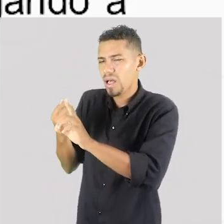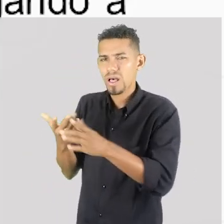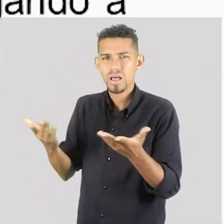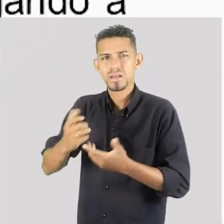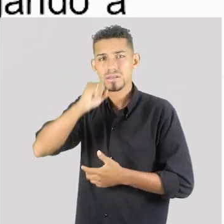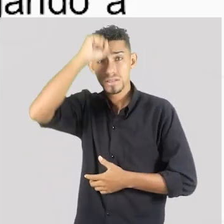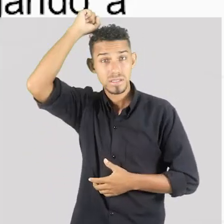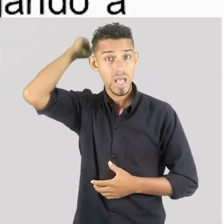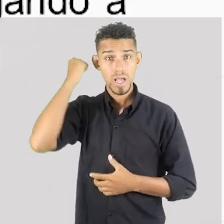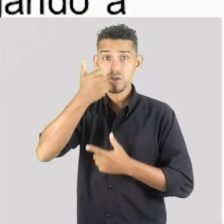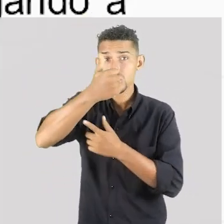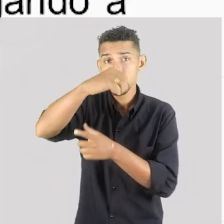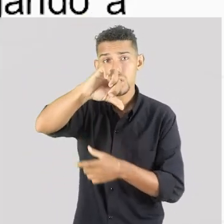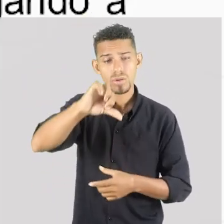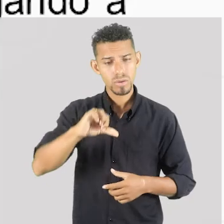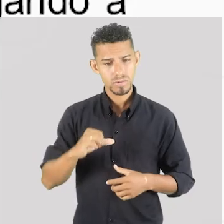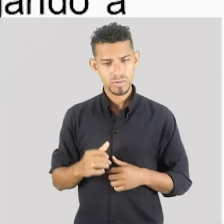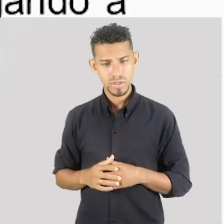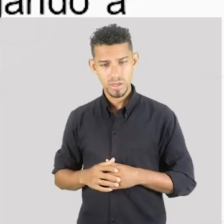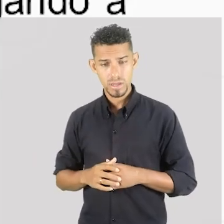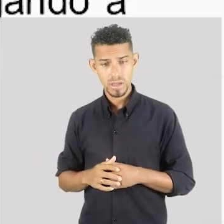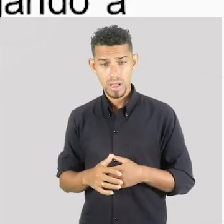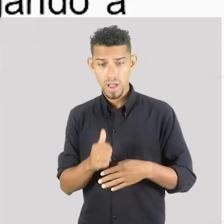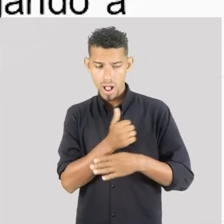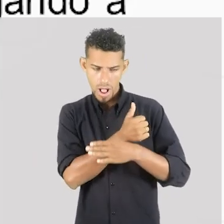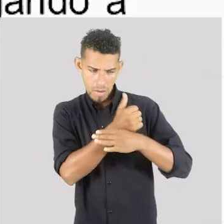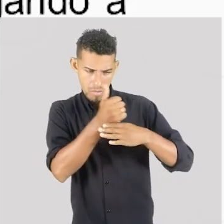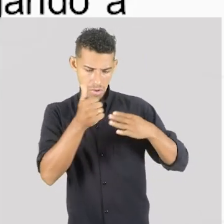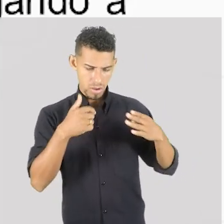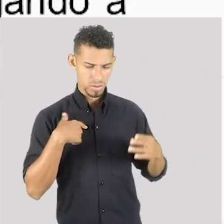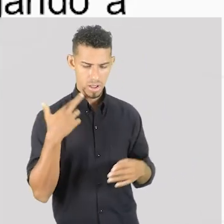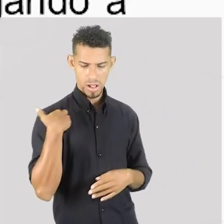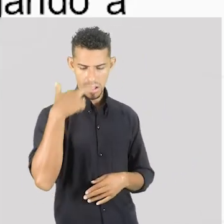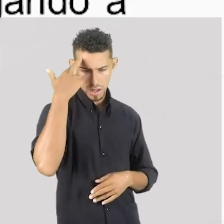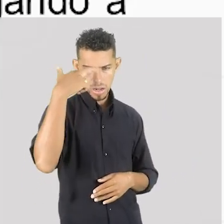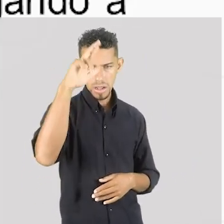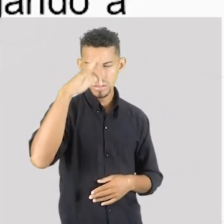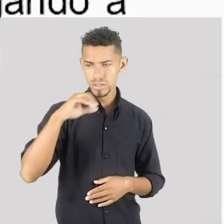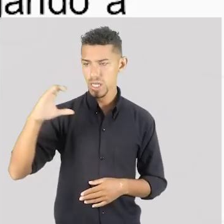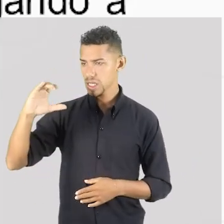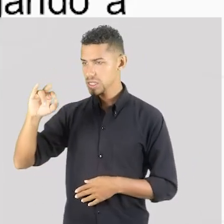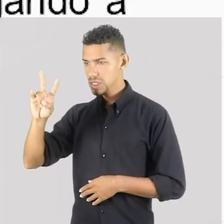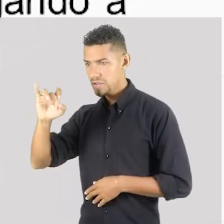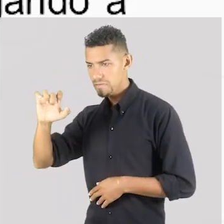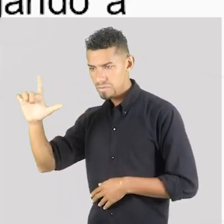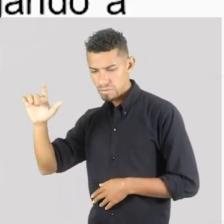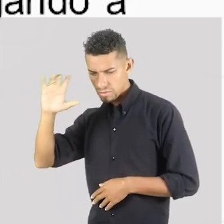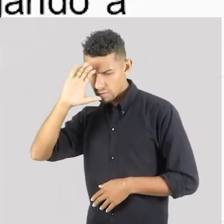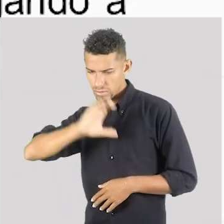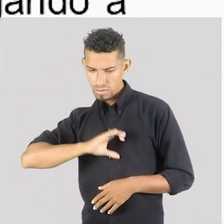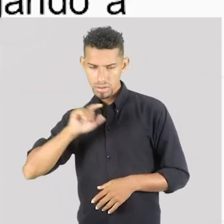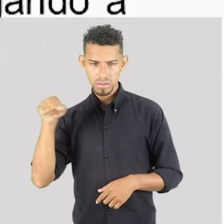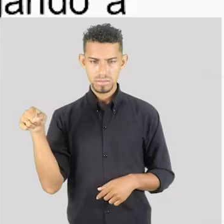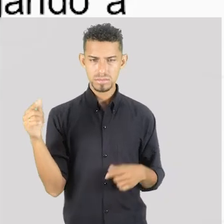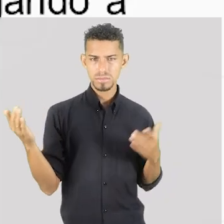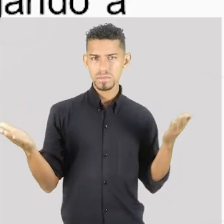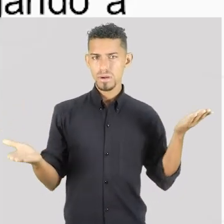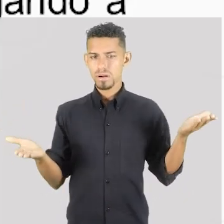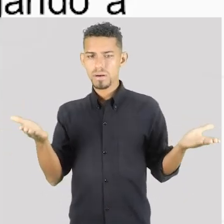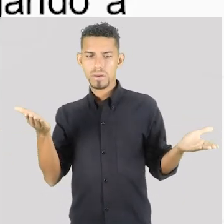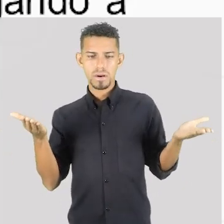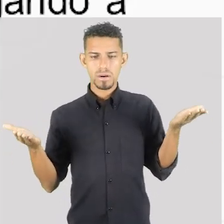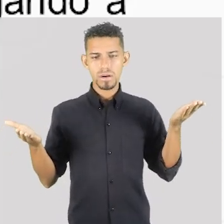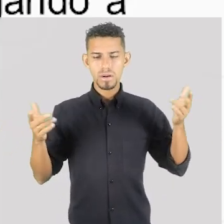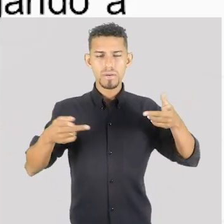no século XIX. A moral religiosa e a moral cívica aí se erguem e falam